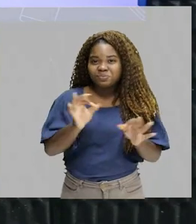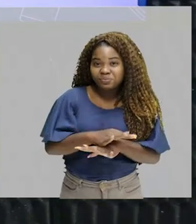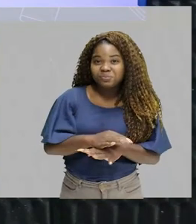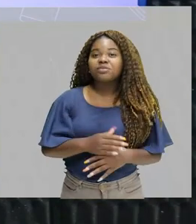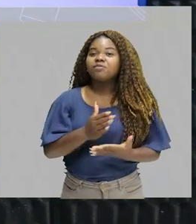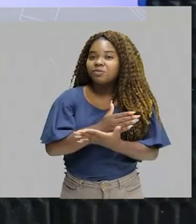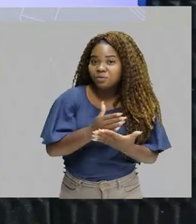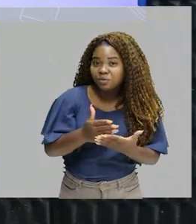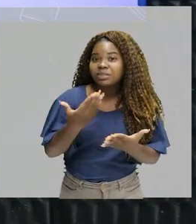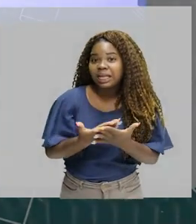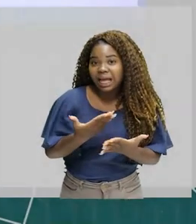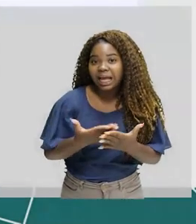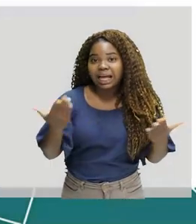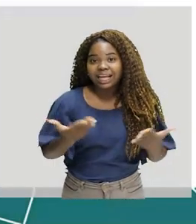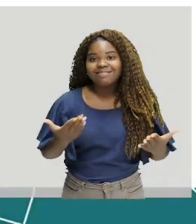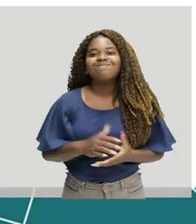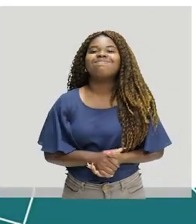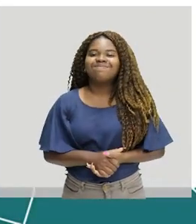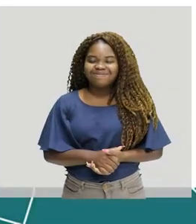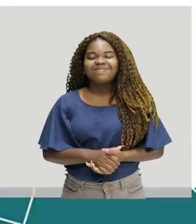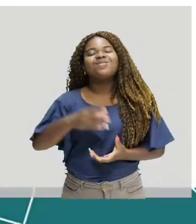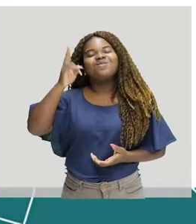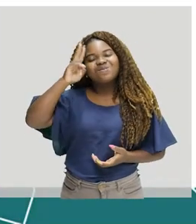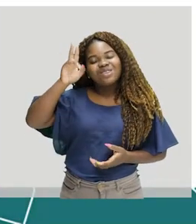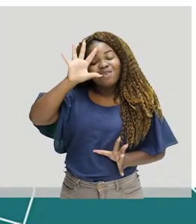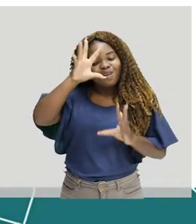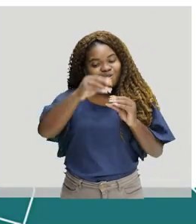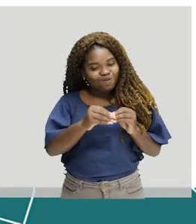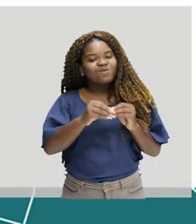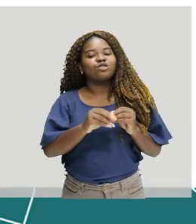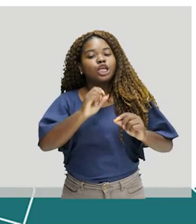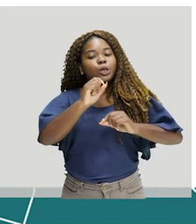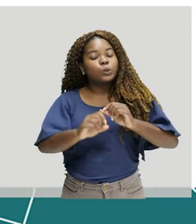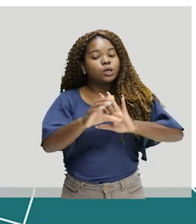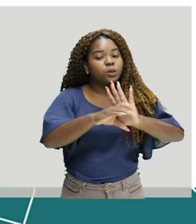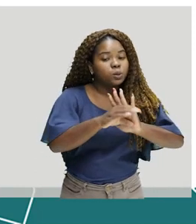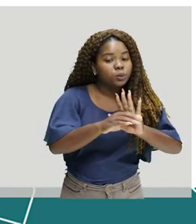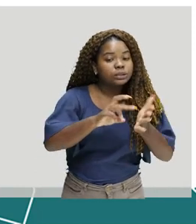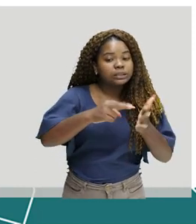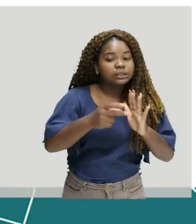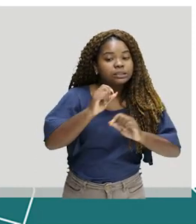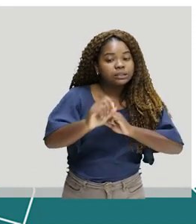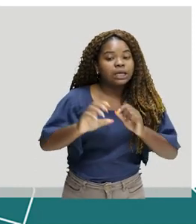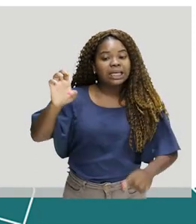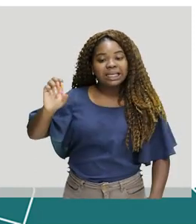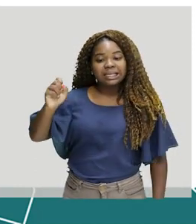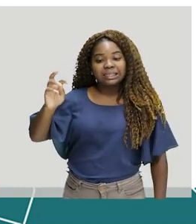nossa aula de hoje e a gente começa Relembrando para você o que significa